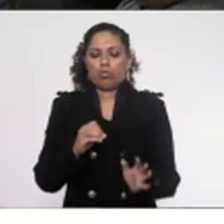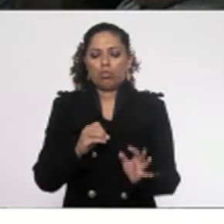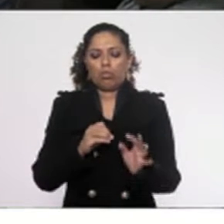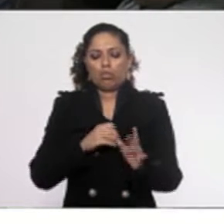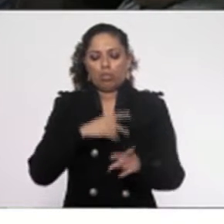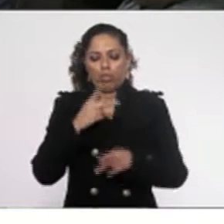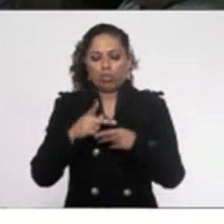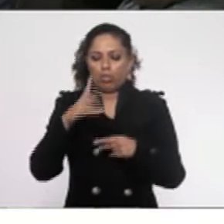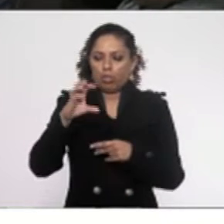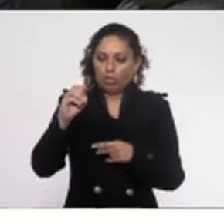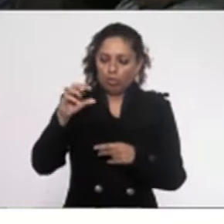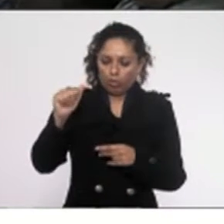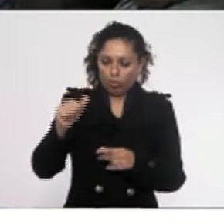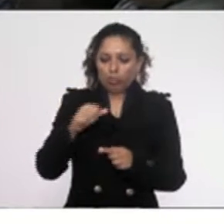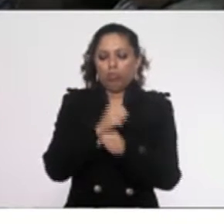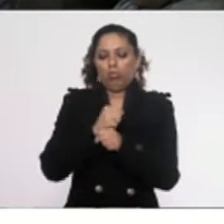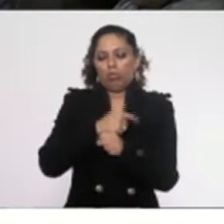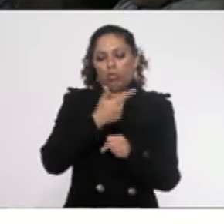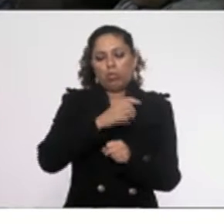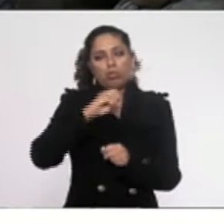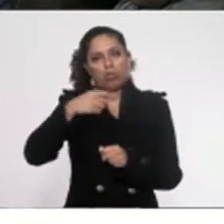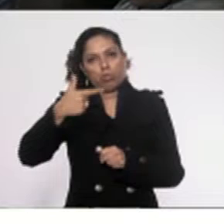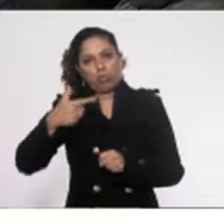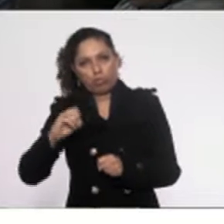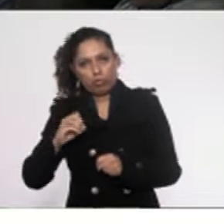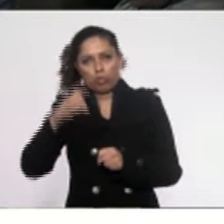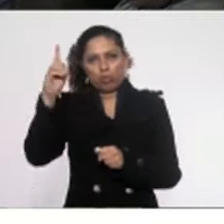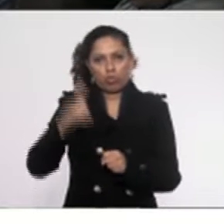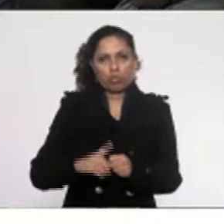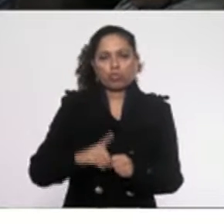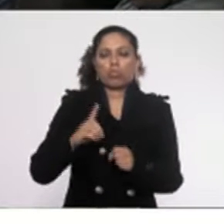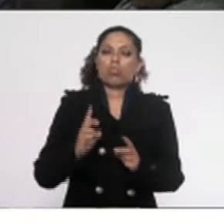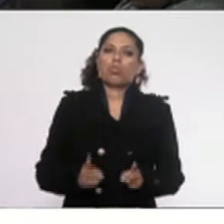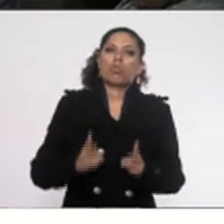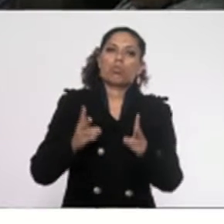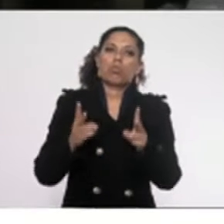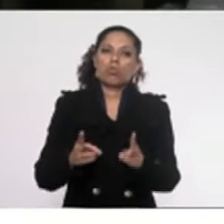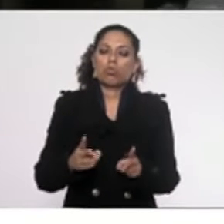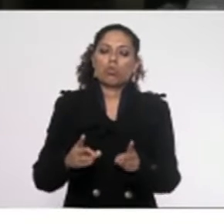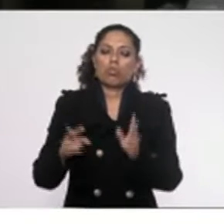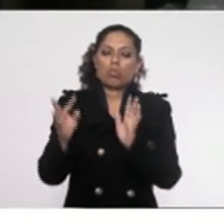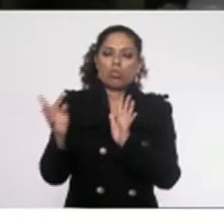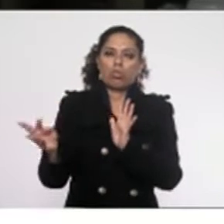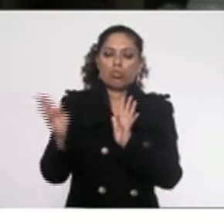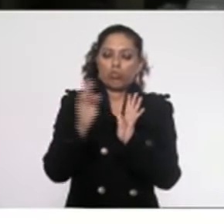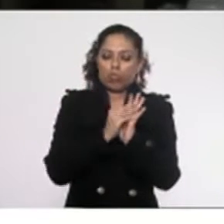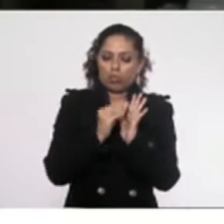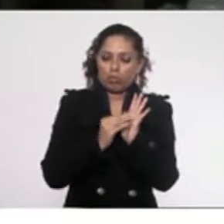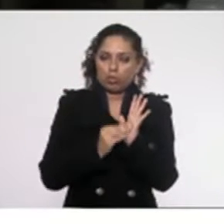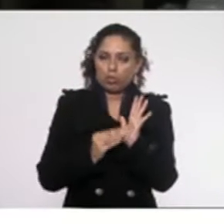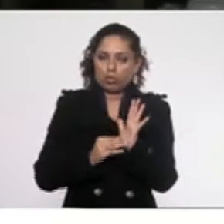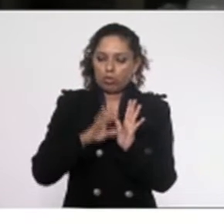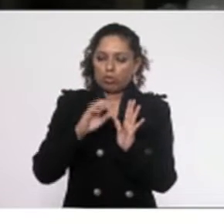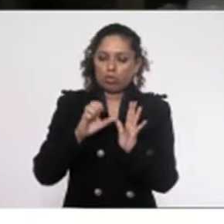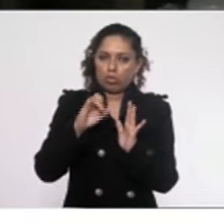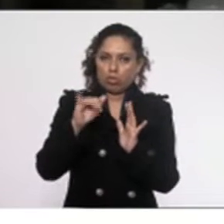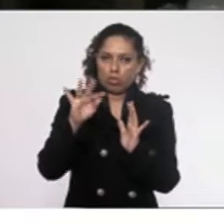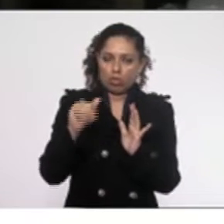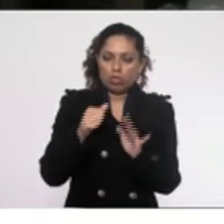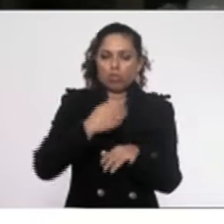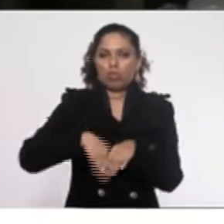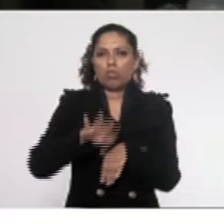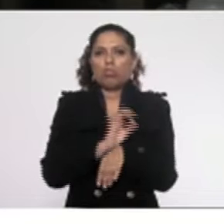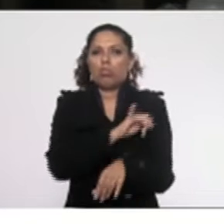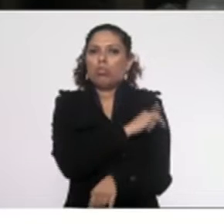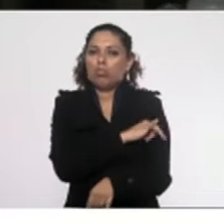Considerar na LOA de 2020 os direitos pertinentes às receitas que o Estado do Rio de